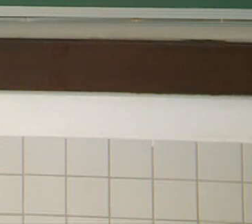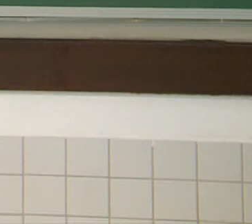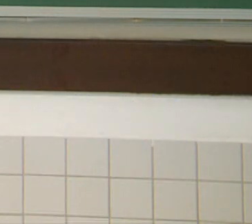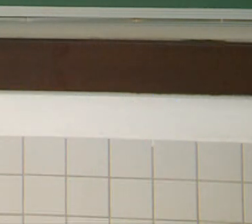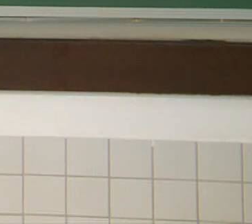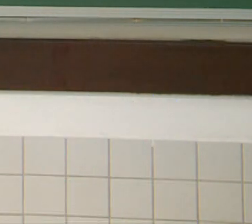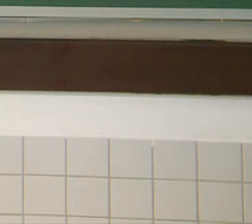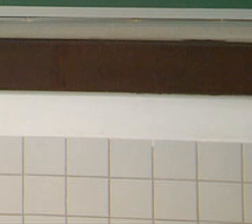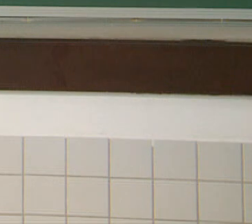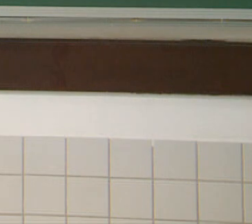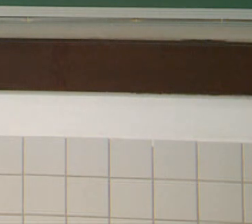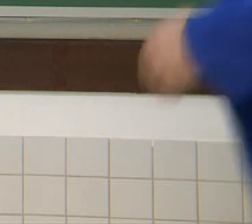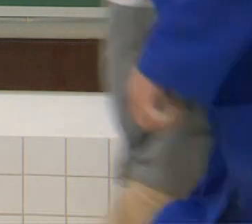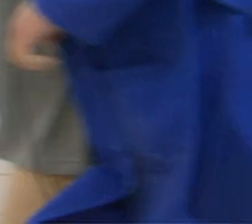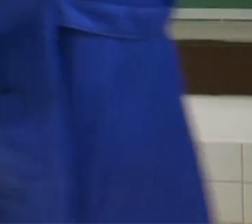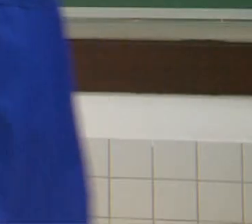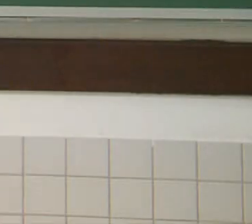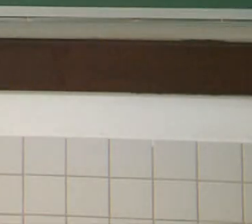céu! Vamos que vamos.